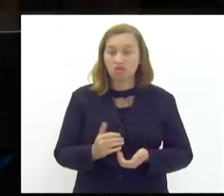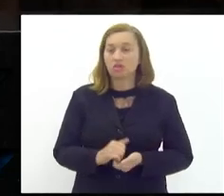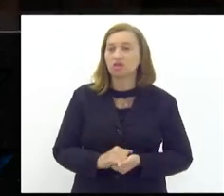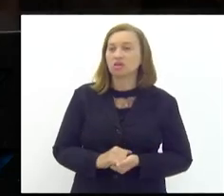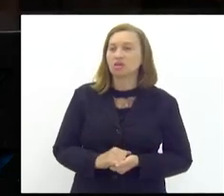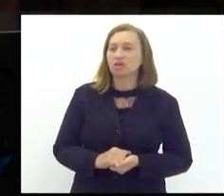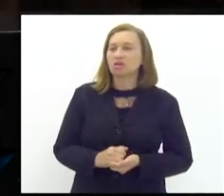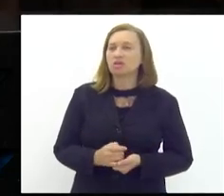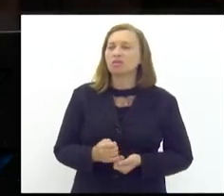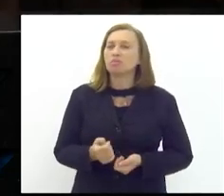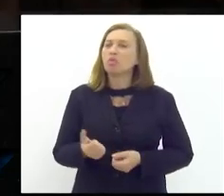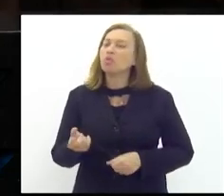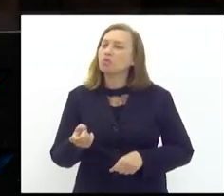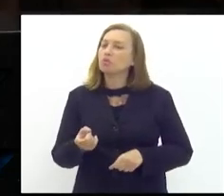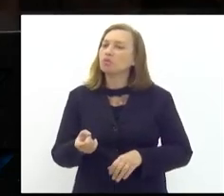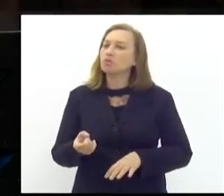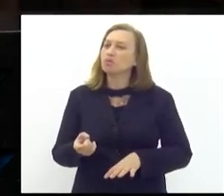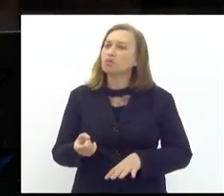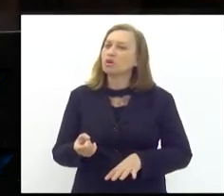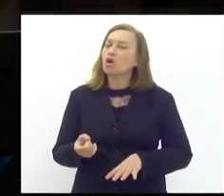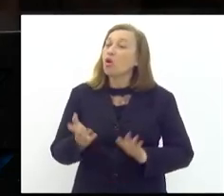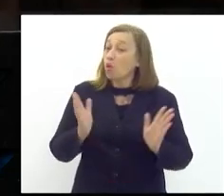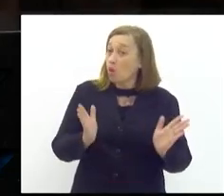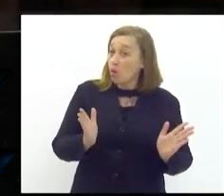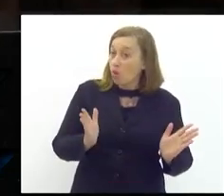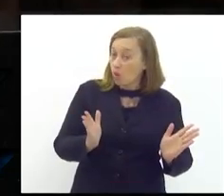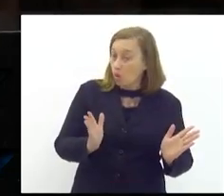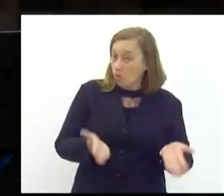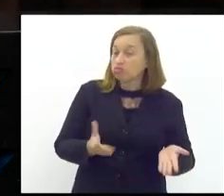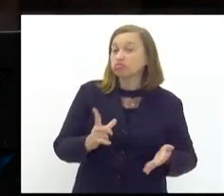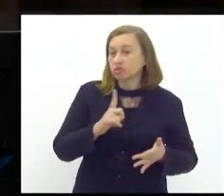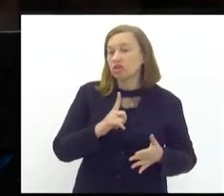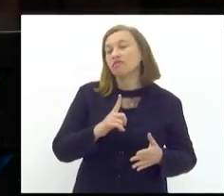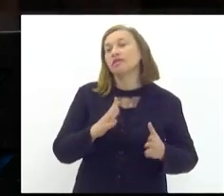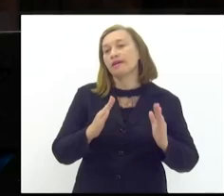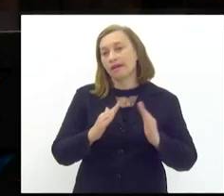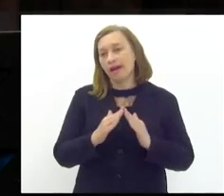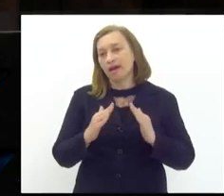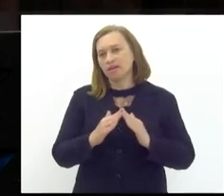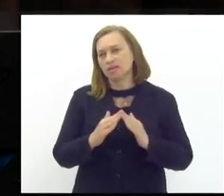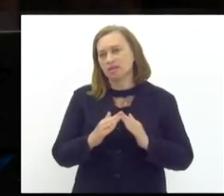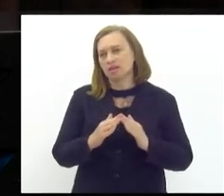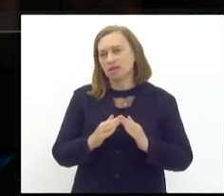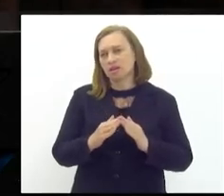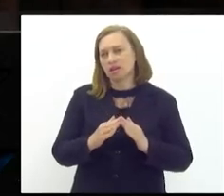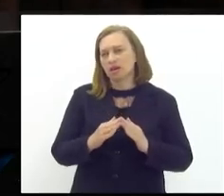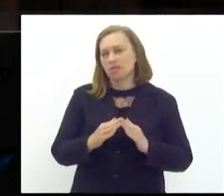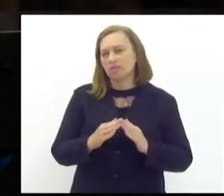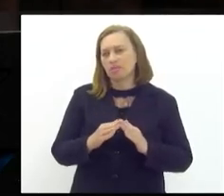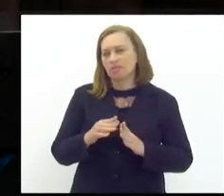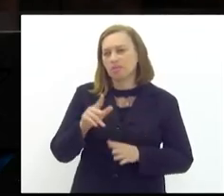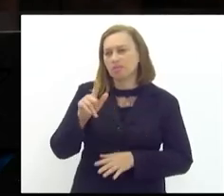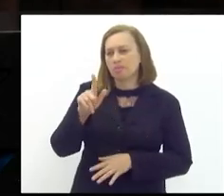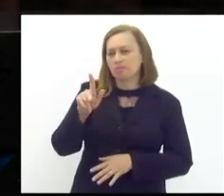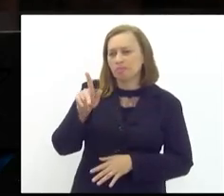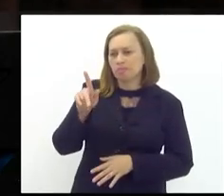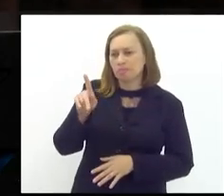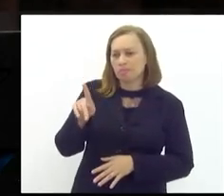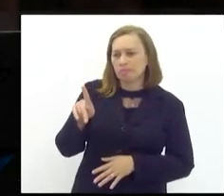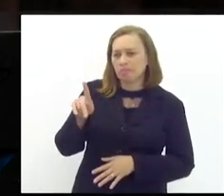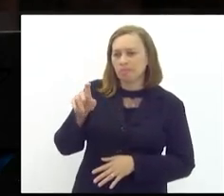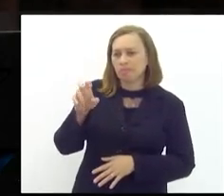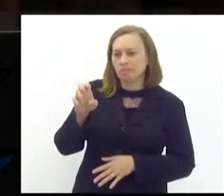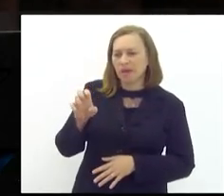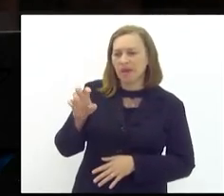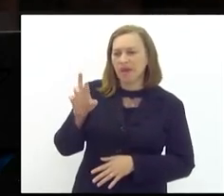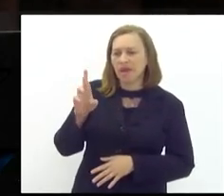eu que já tive casa em Pedro do Rio já saía daqui no volante